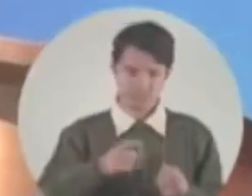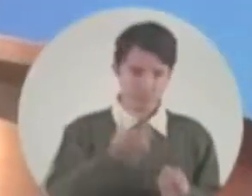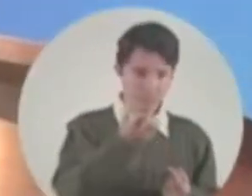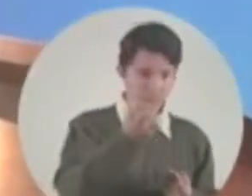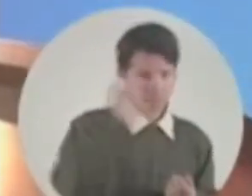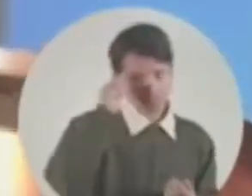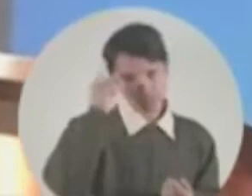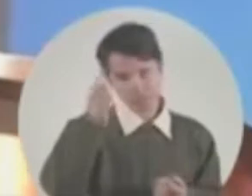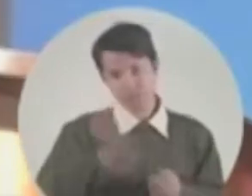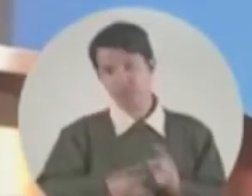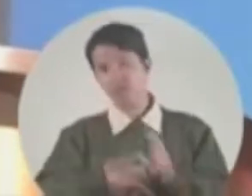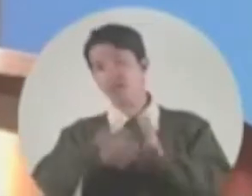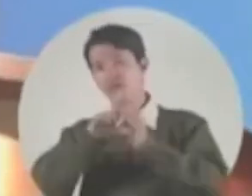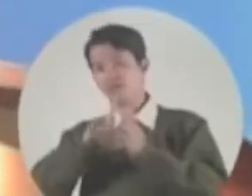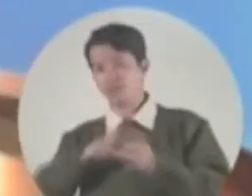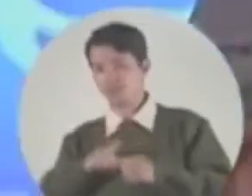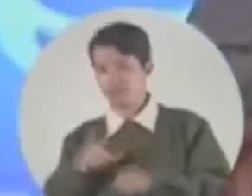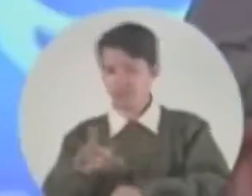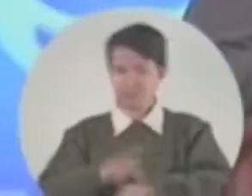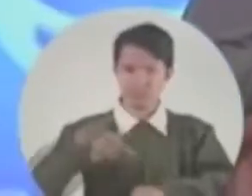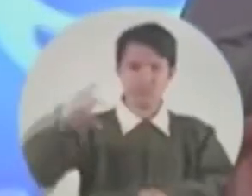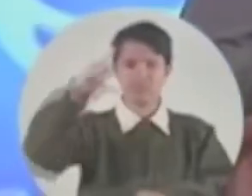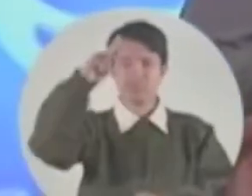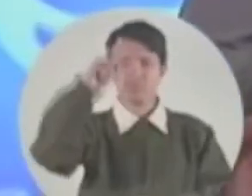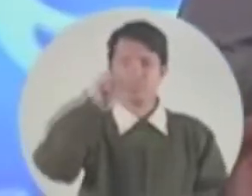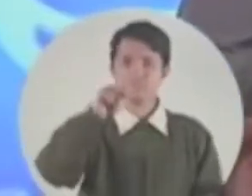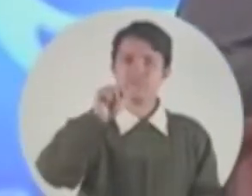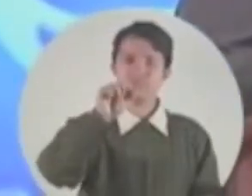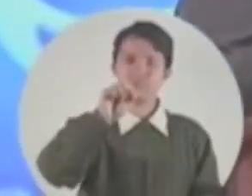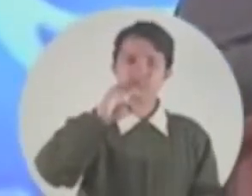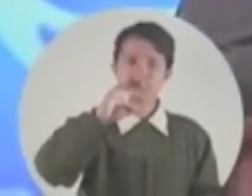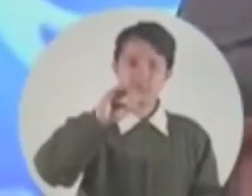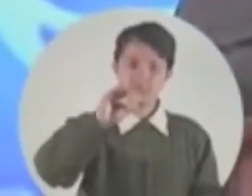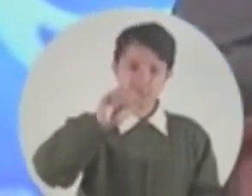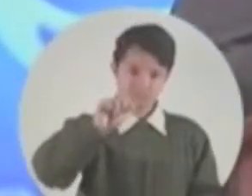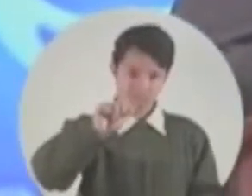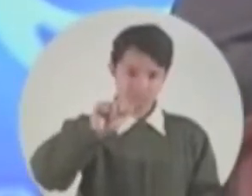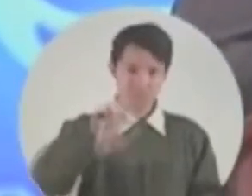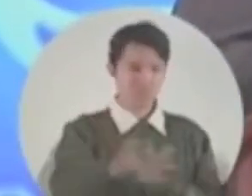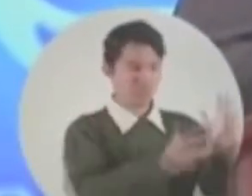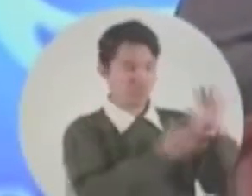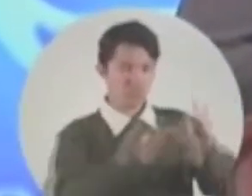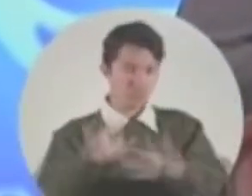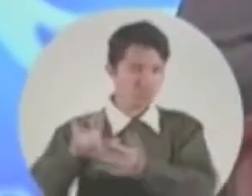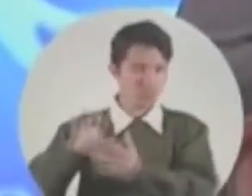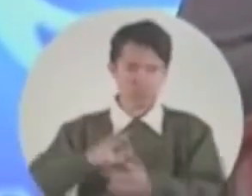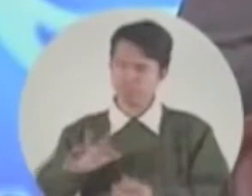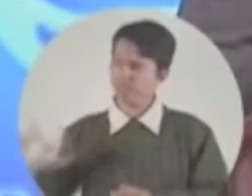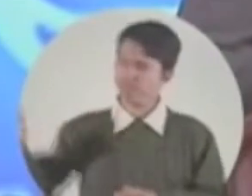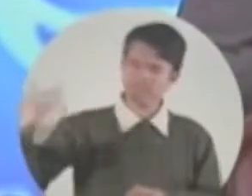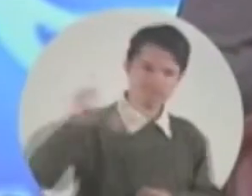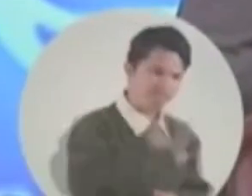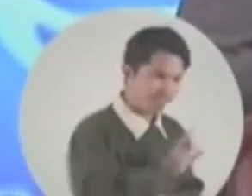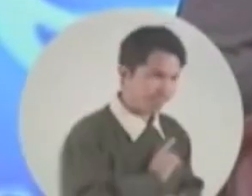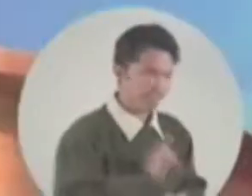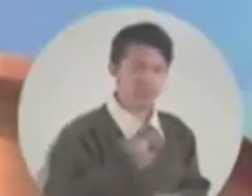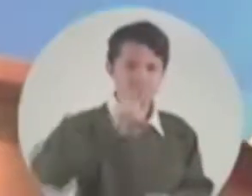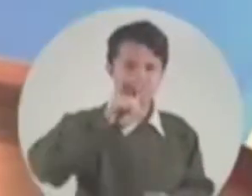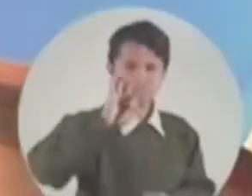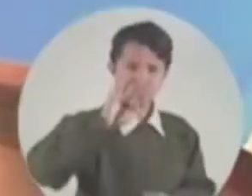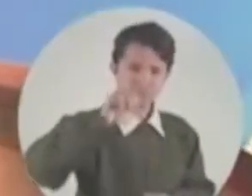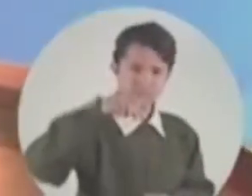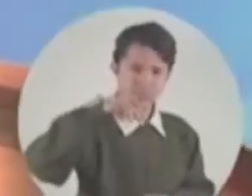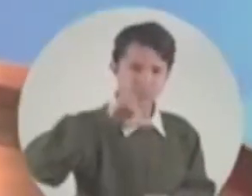6 dias antes da Páscoa, Jesus chegou a Betânia, onde vivia Lázaro, a quem ressuscitara